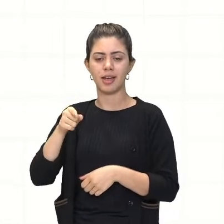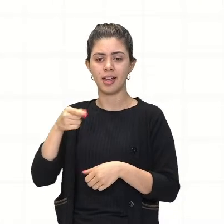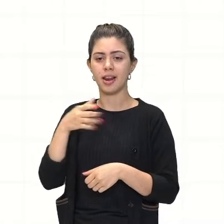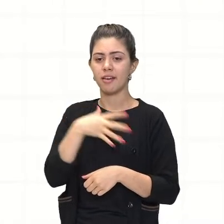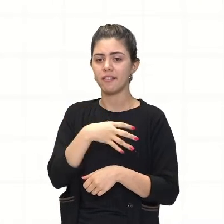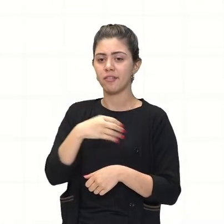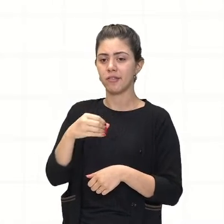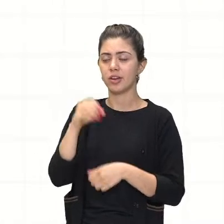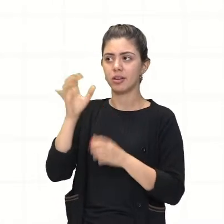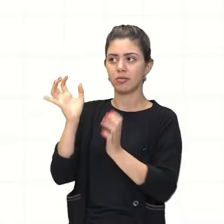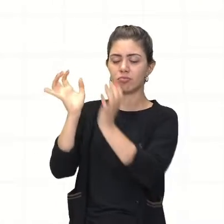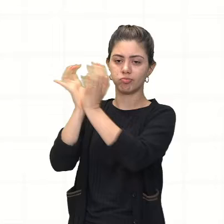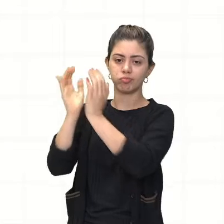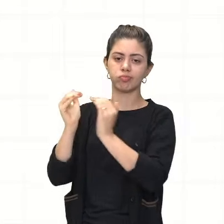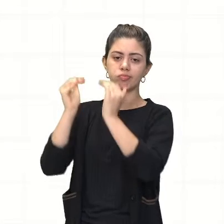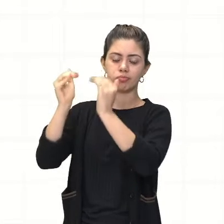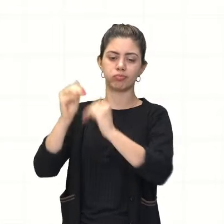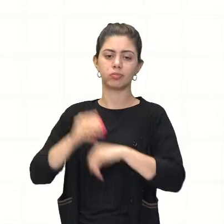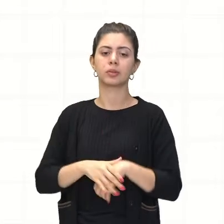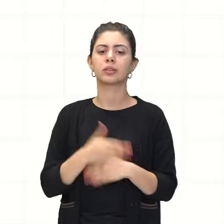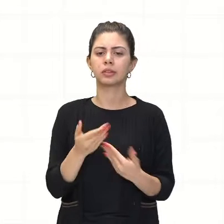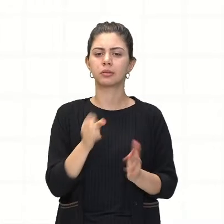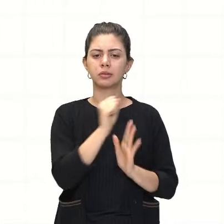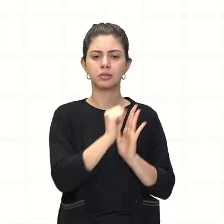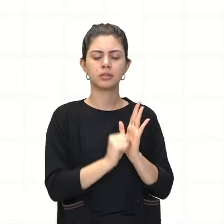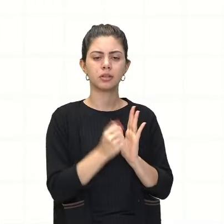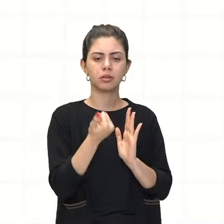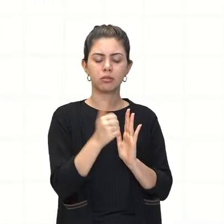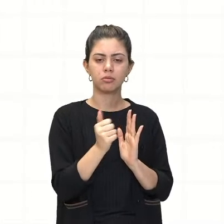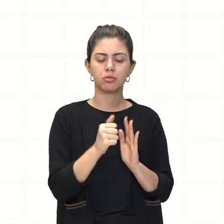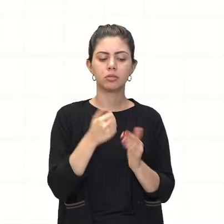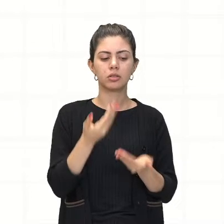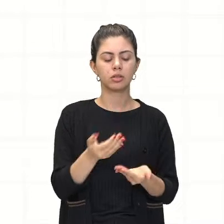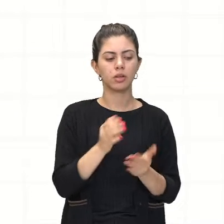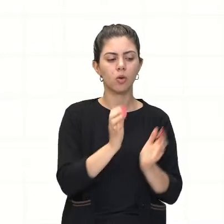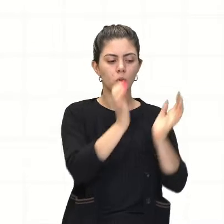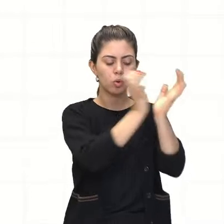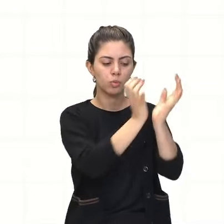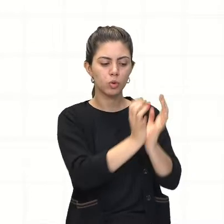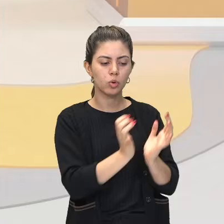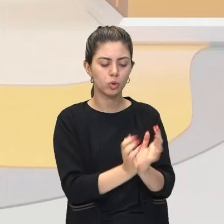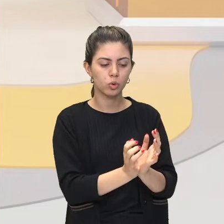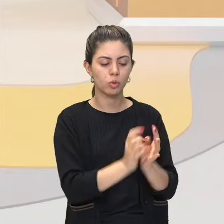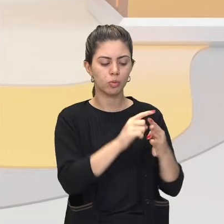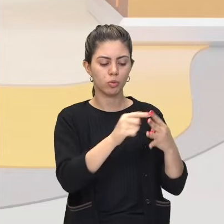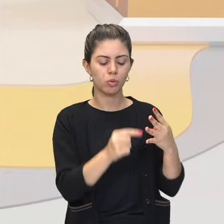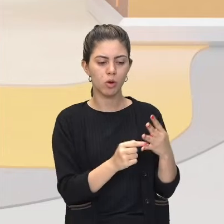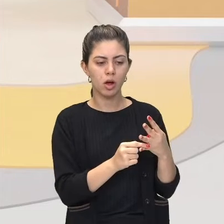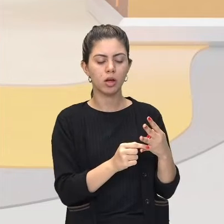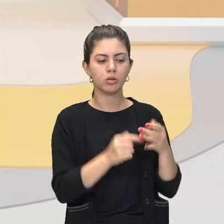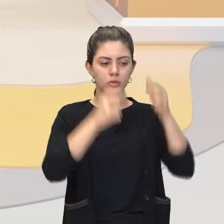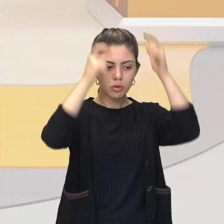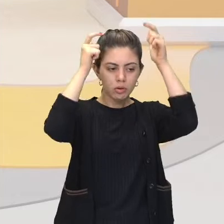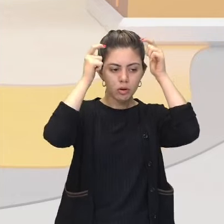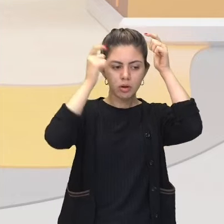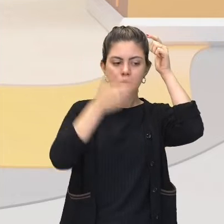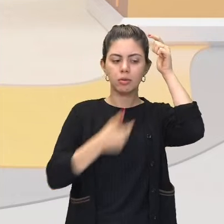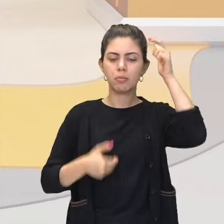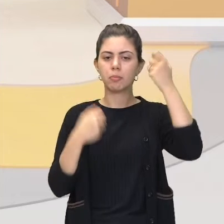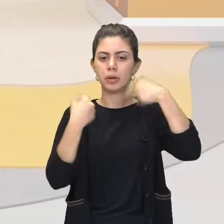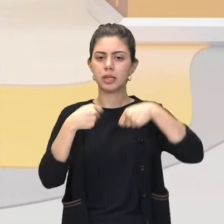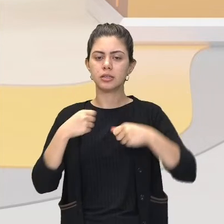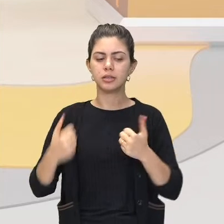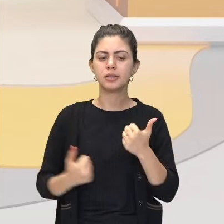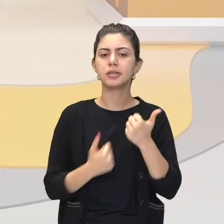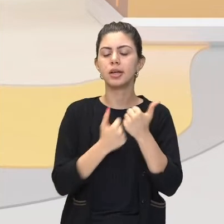Não temos monarquias nacionais formadas. Então, cada reino, ele precisa do apoio de alguns nobres ou